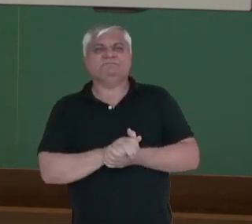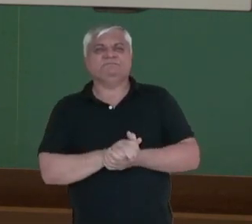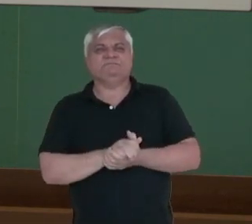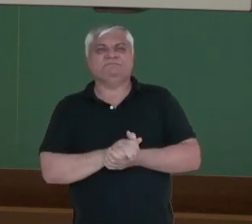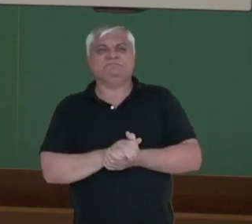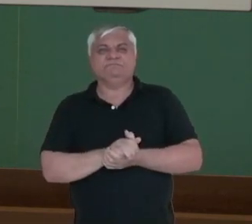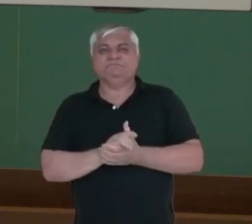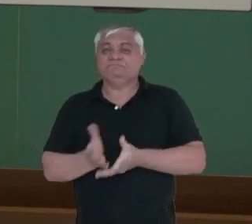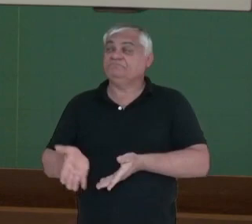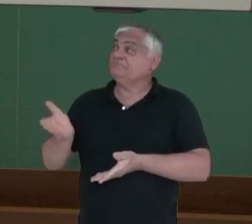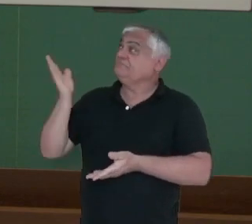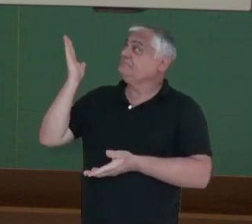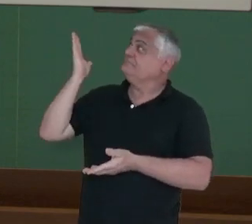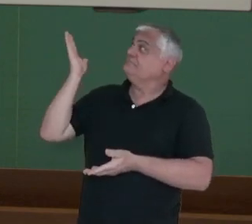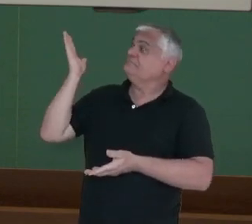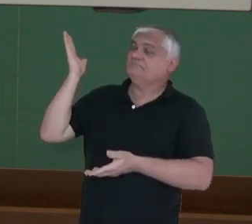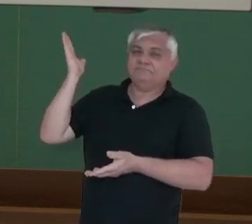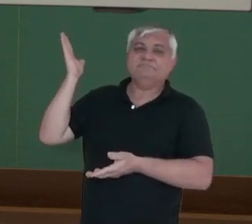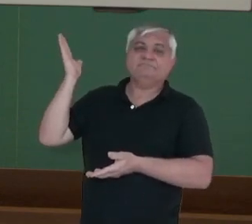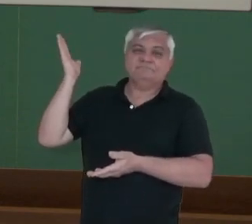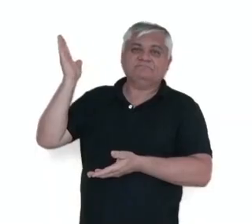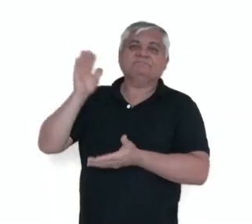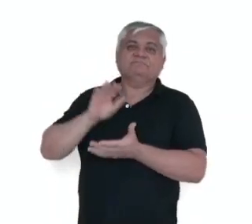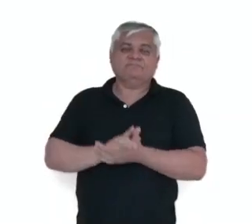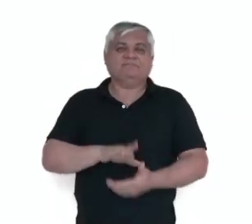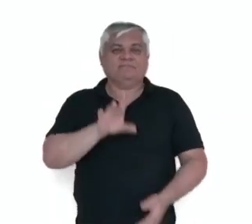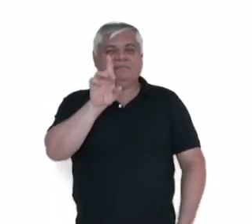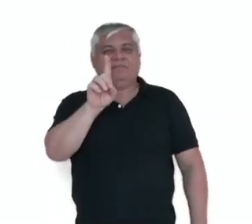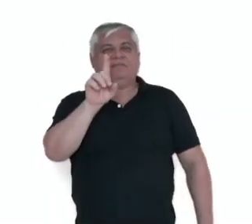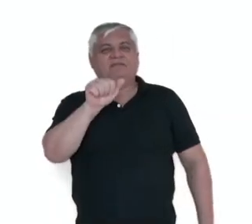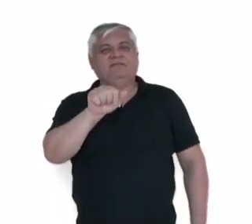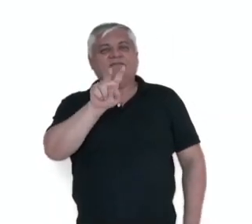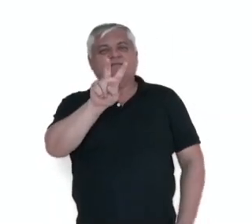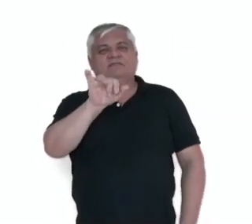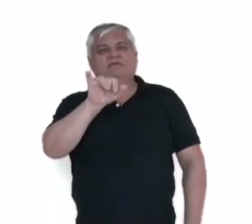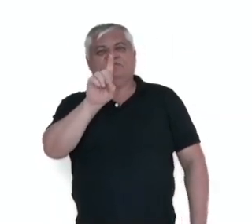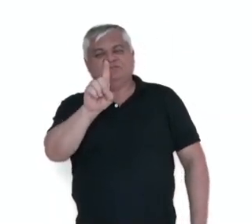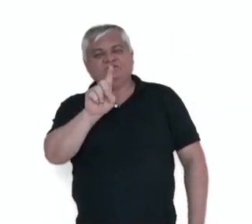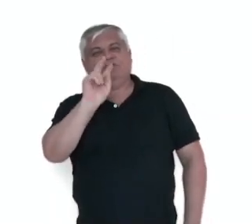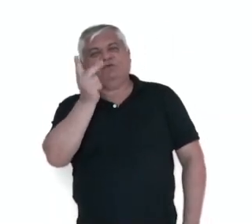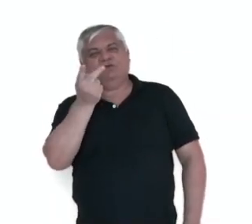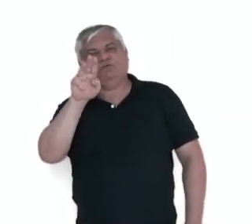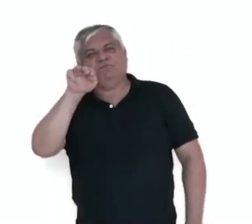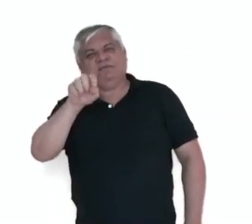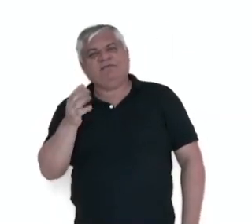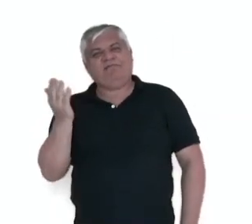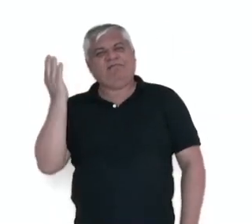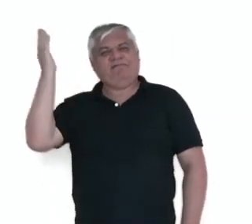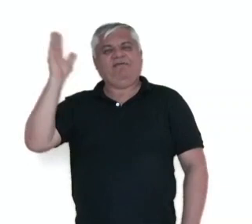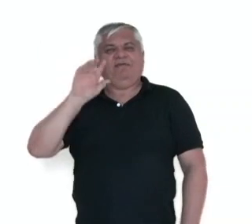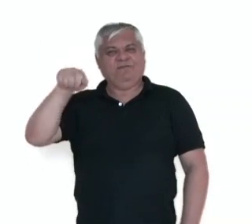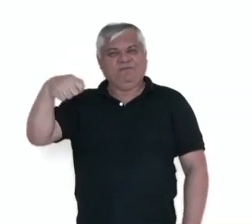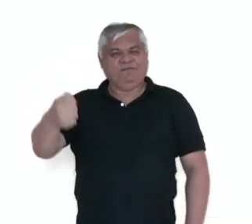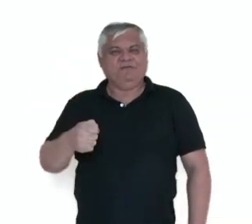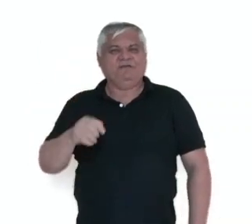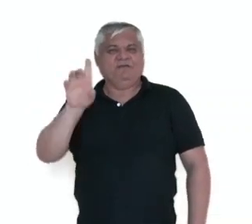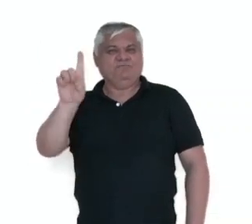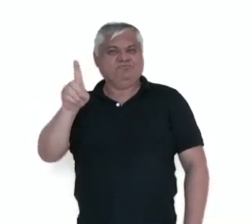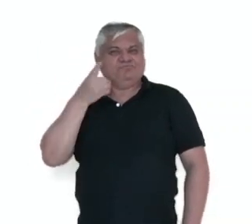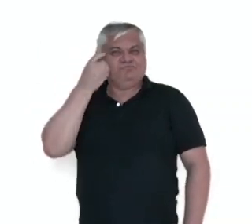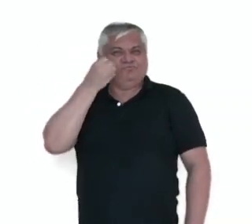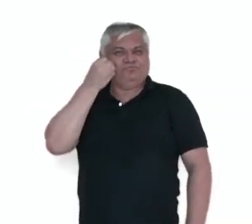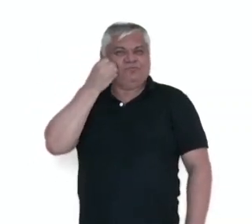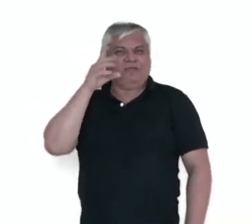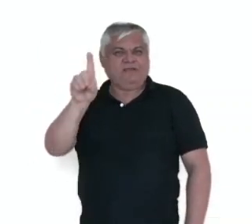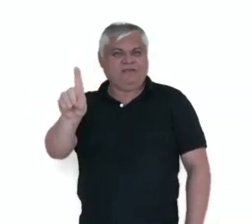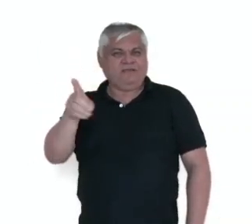bom representante do empirismo é David Hume, este filósofo que vocês estão vendo aqui. E